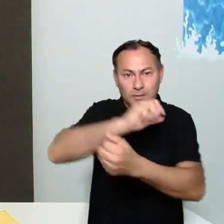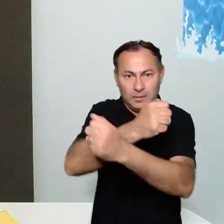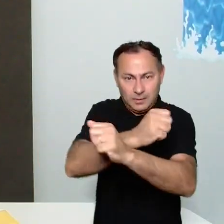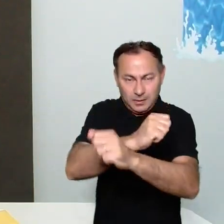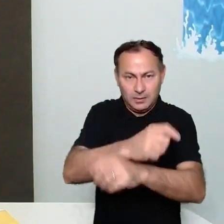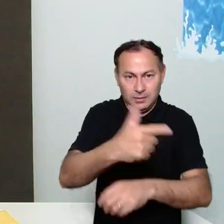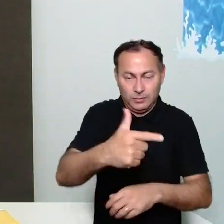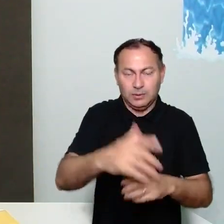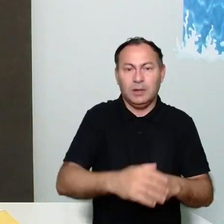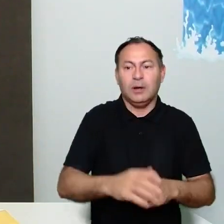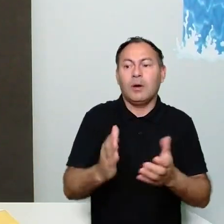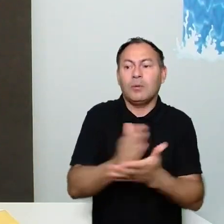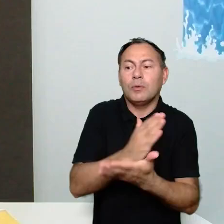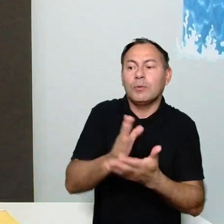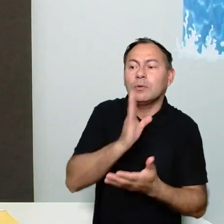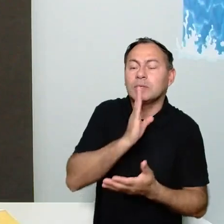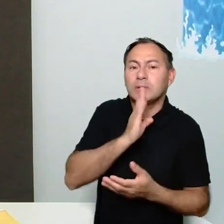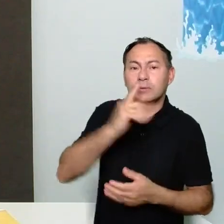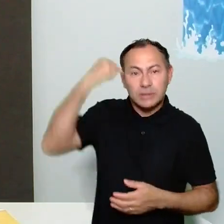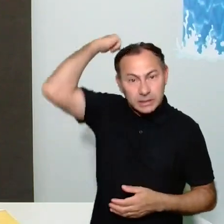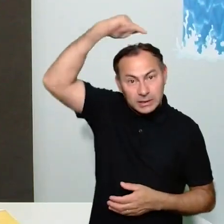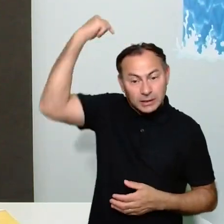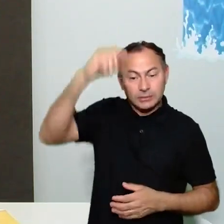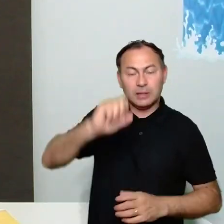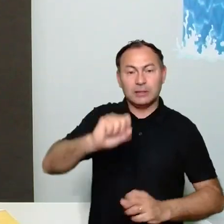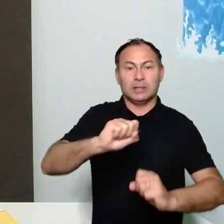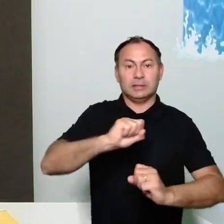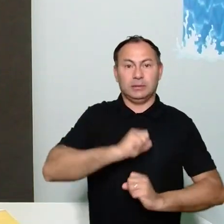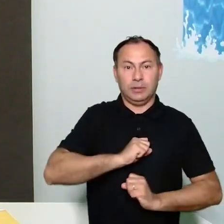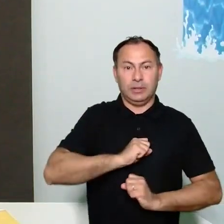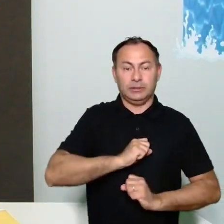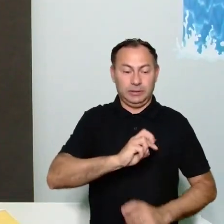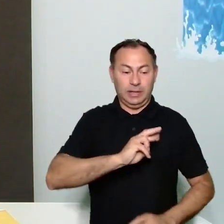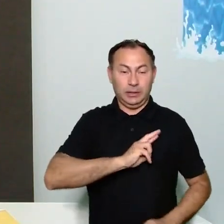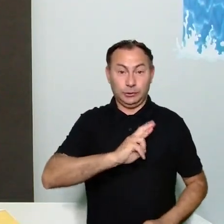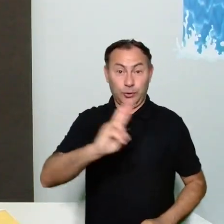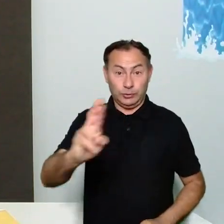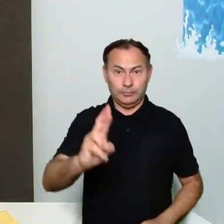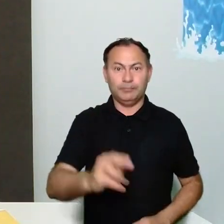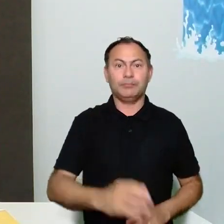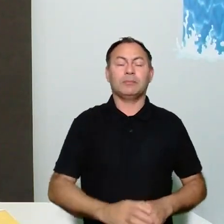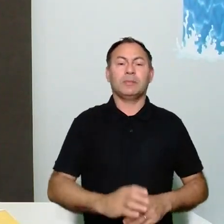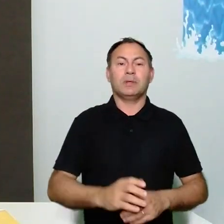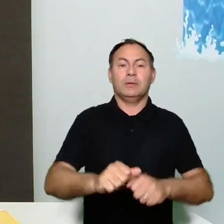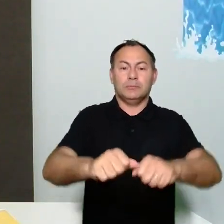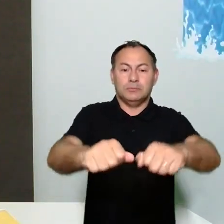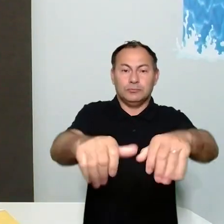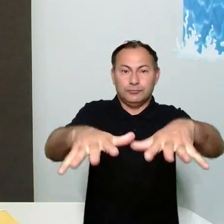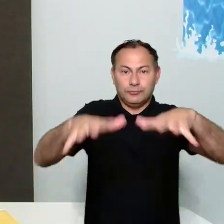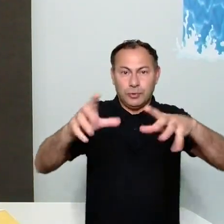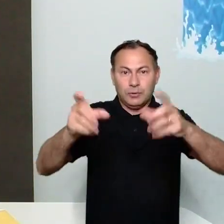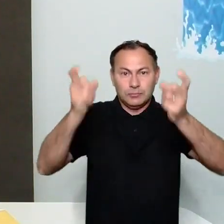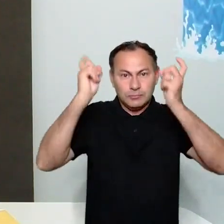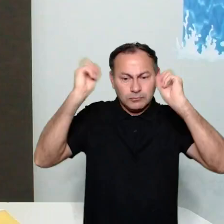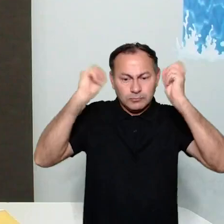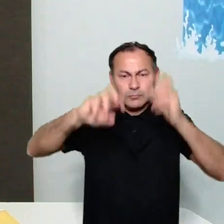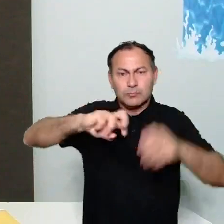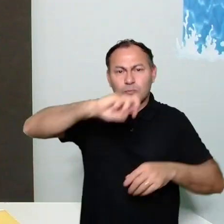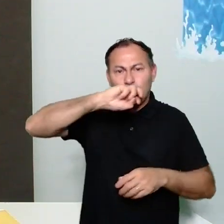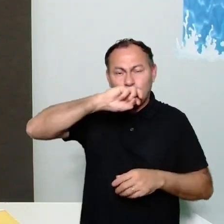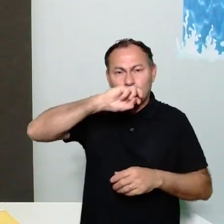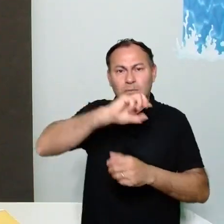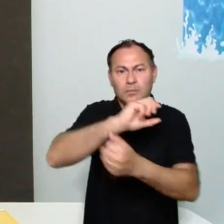reconhecidos eram sacerdotes e religiosas. O concílio celebra um novo